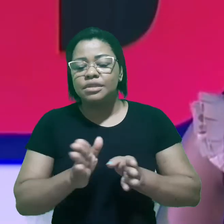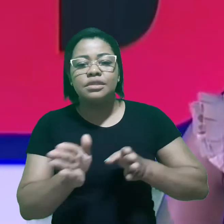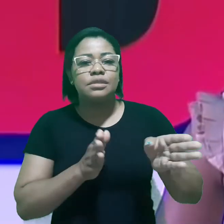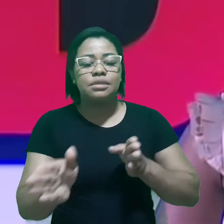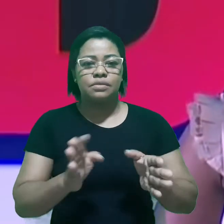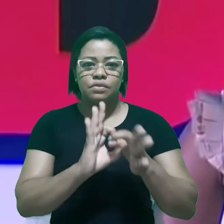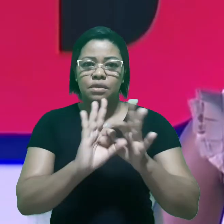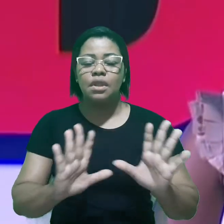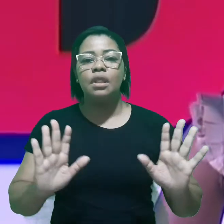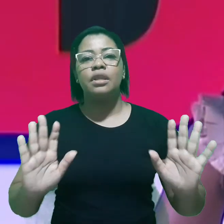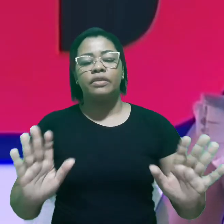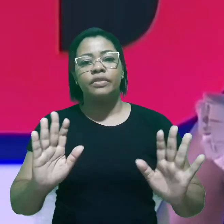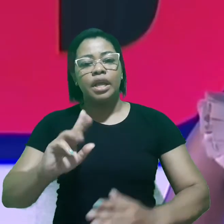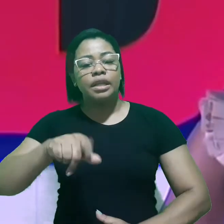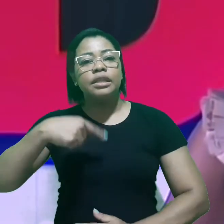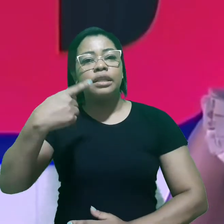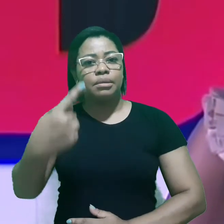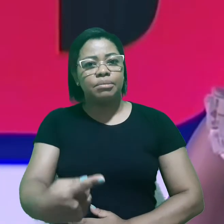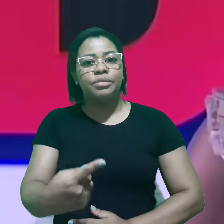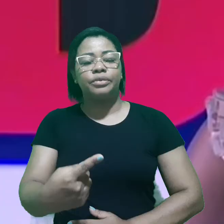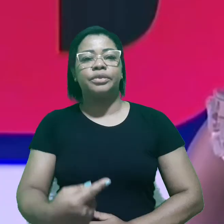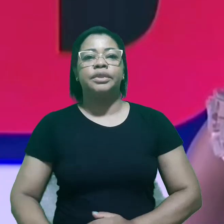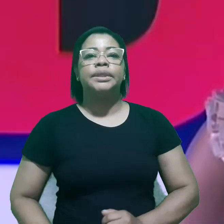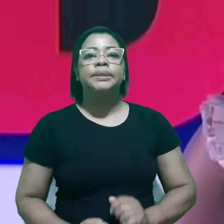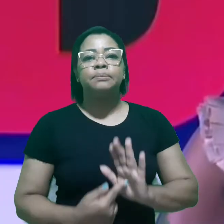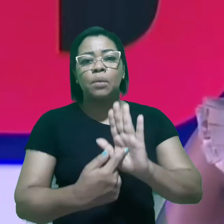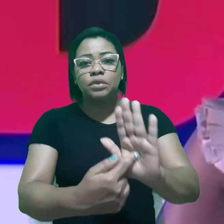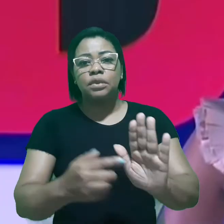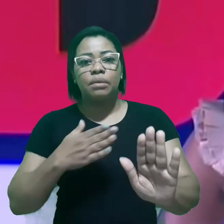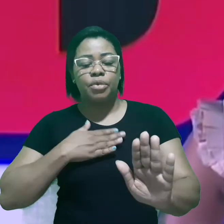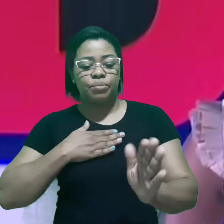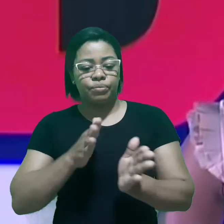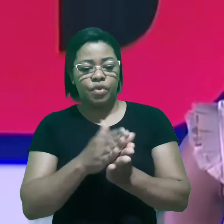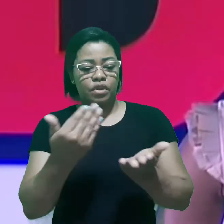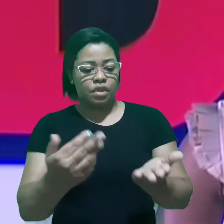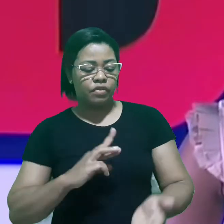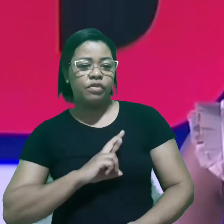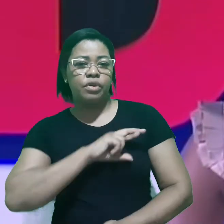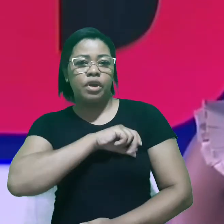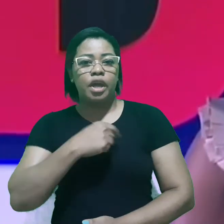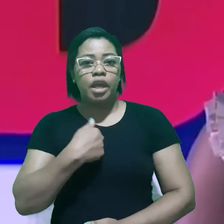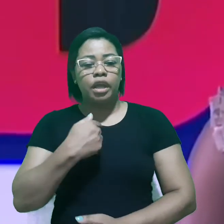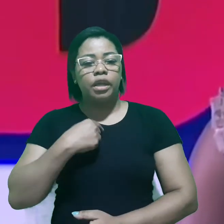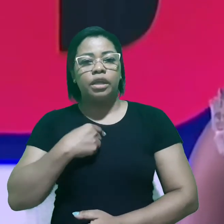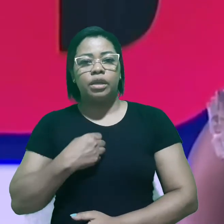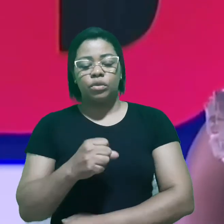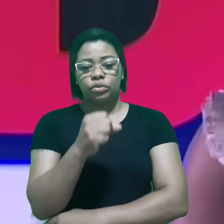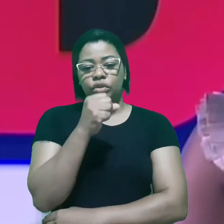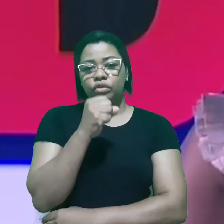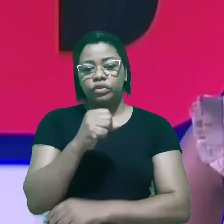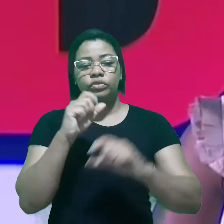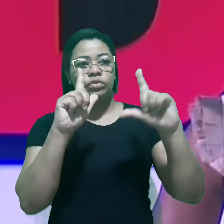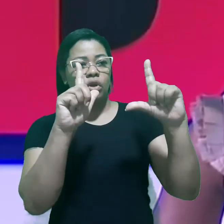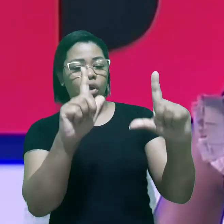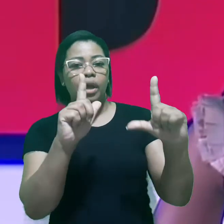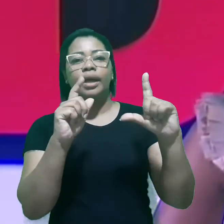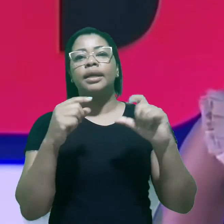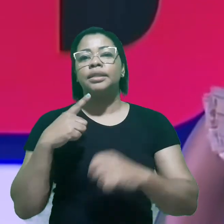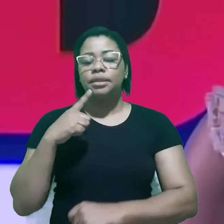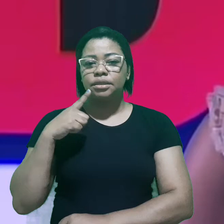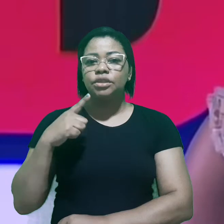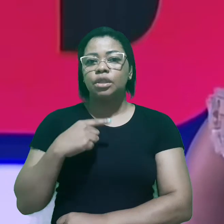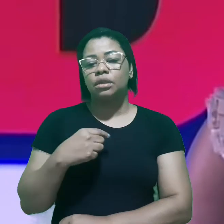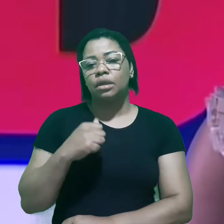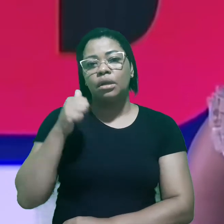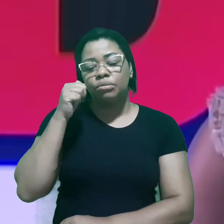a uma estação de TV em Lagos para uma entrevista. E uma mulher que trabalhava lá como mensageira veio a mim e disse: "Eu realmente gostei do seu romance, mas